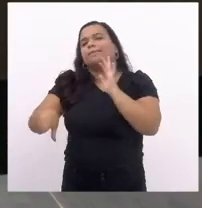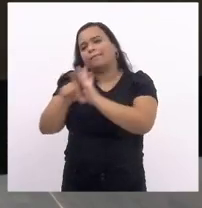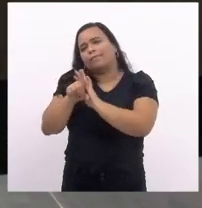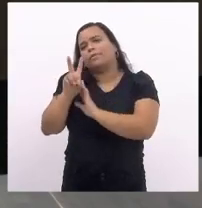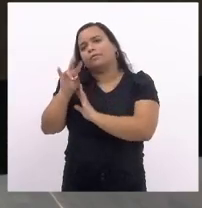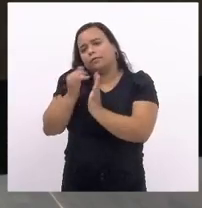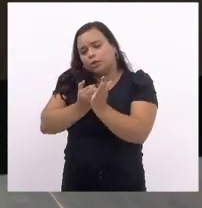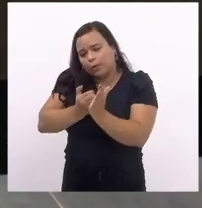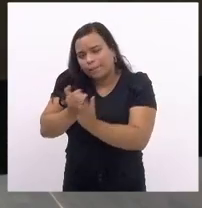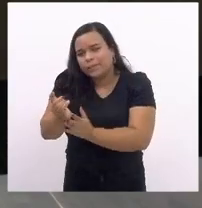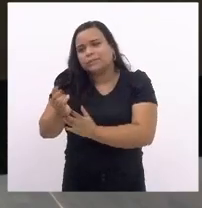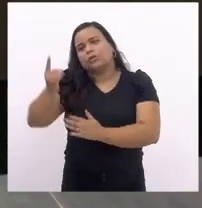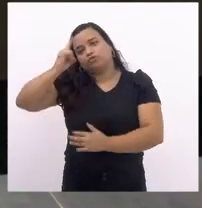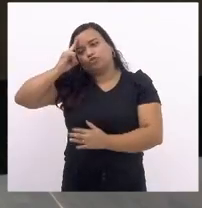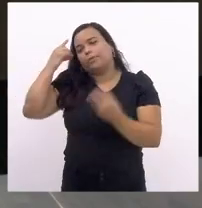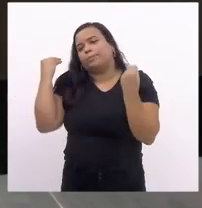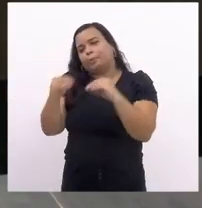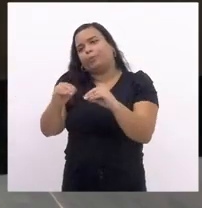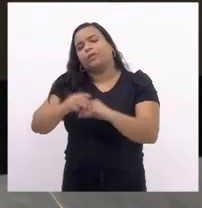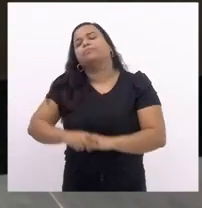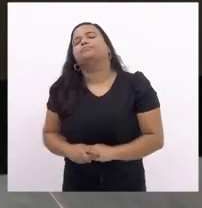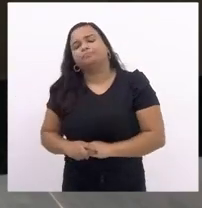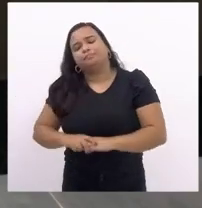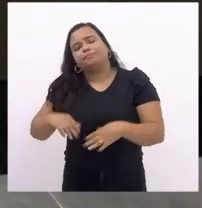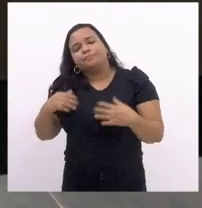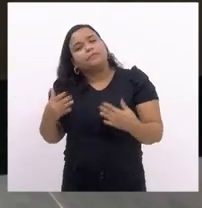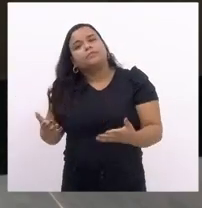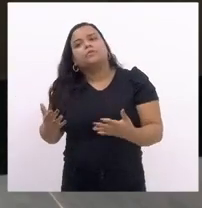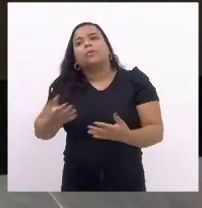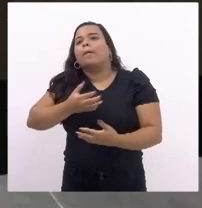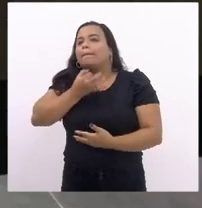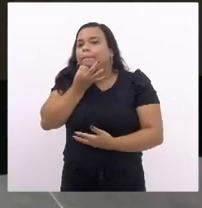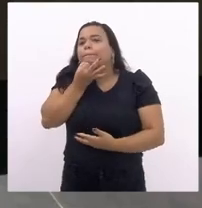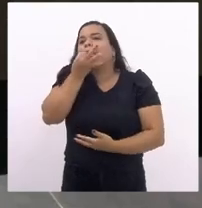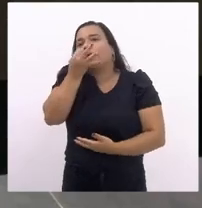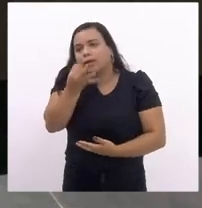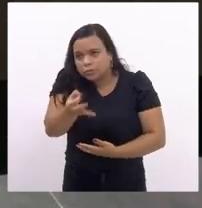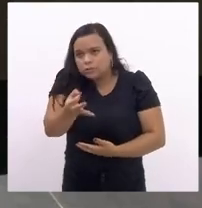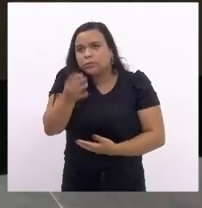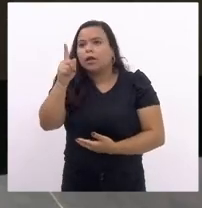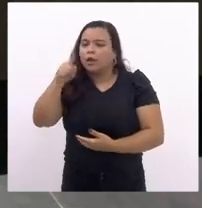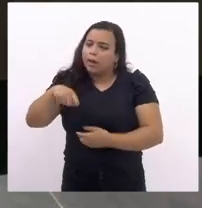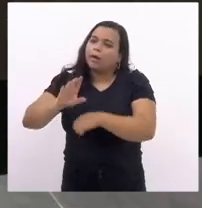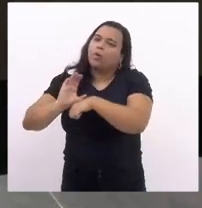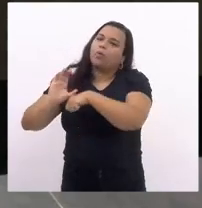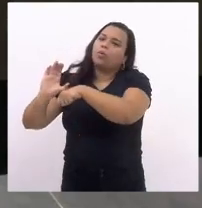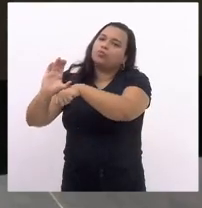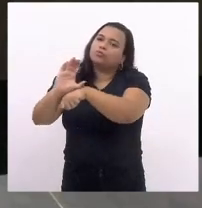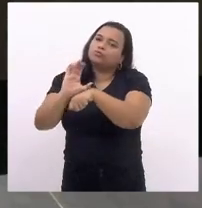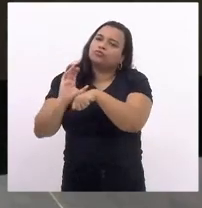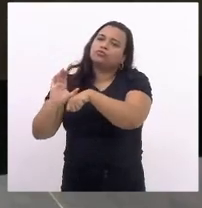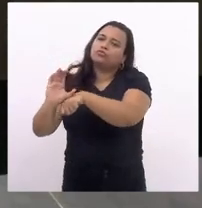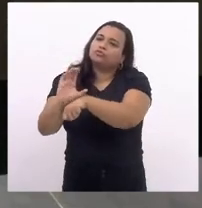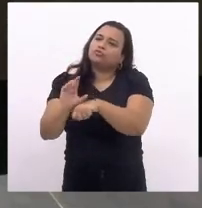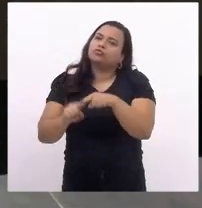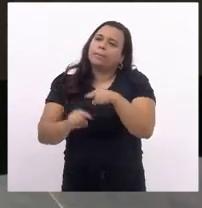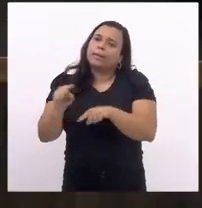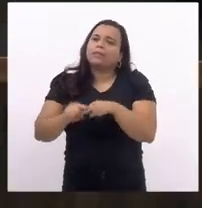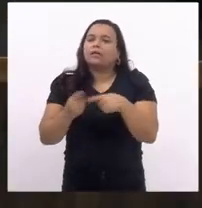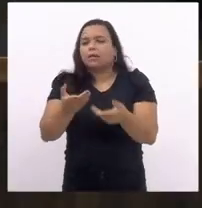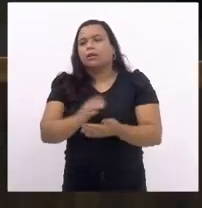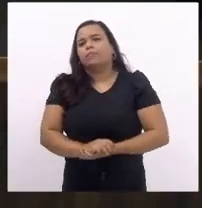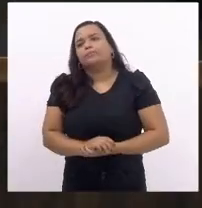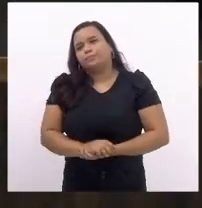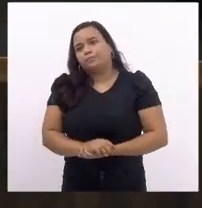sua publicação. Em assim sendo, o parecer é pela constitucionalidade da matéria.